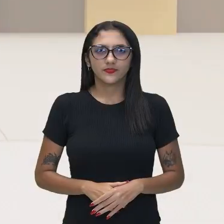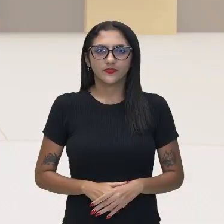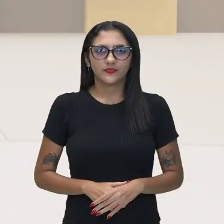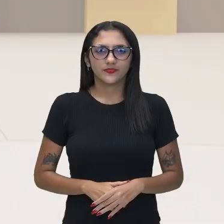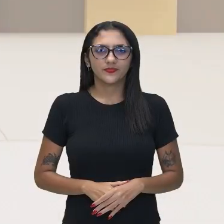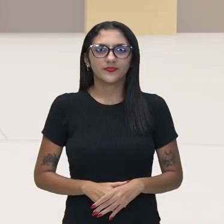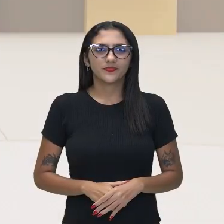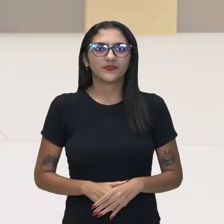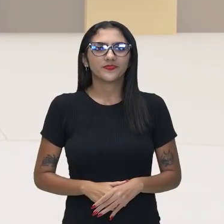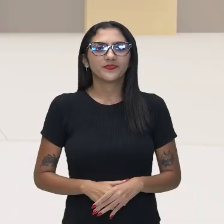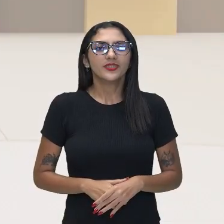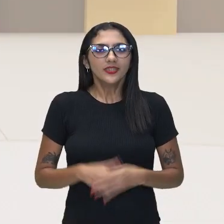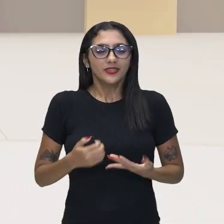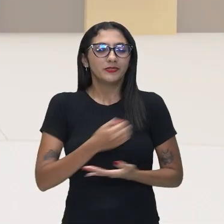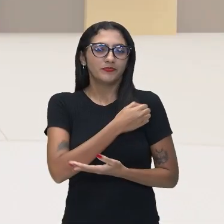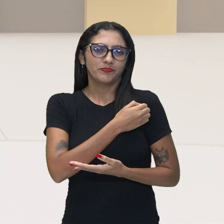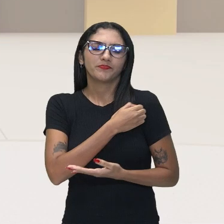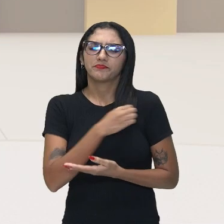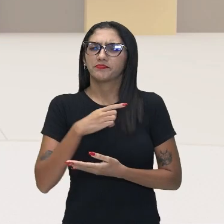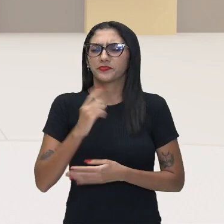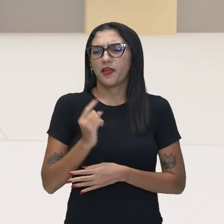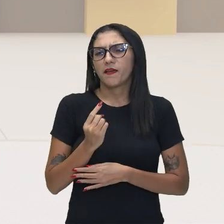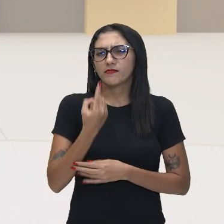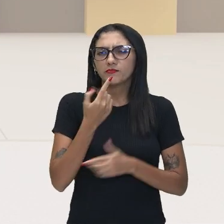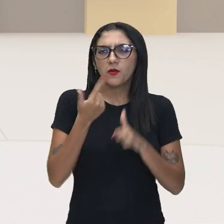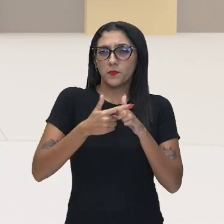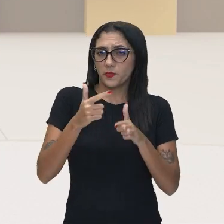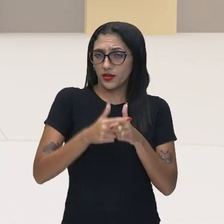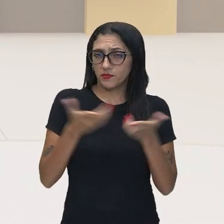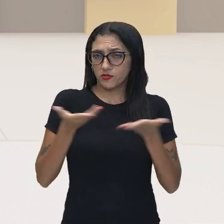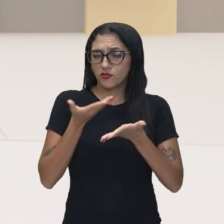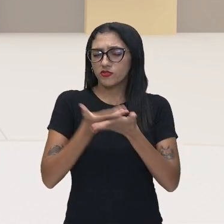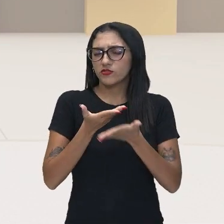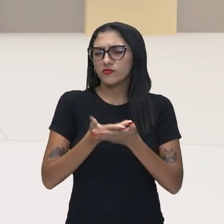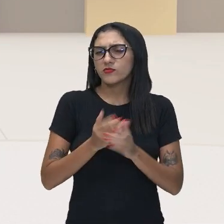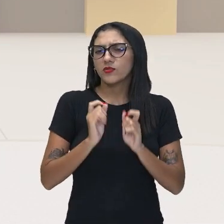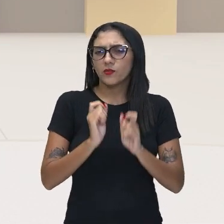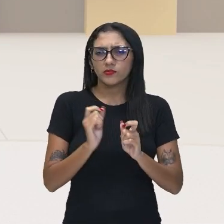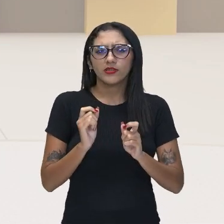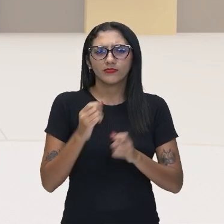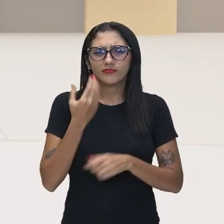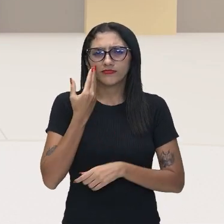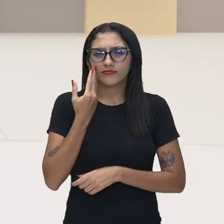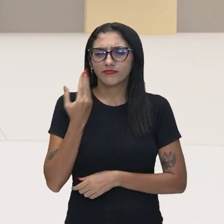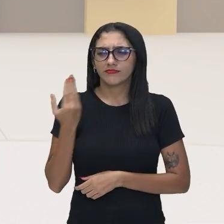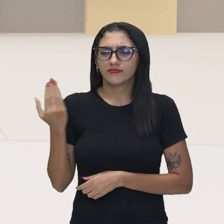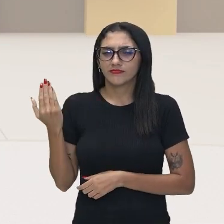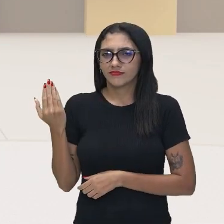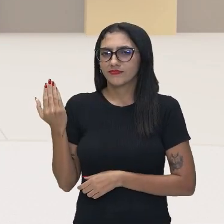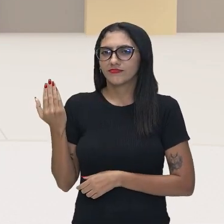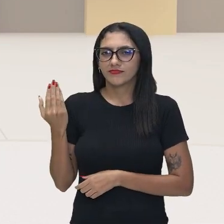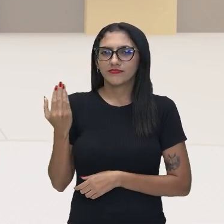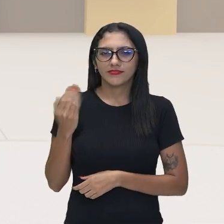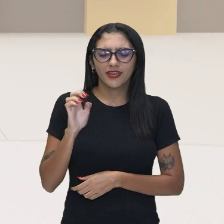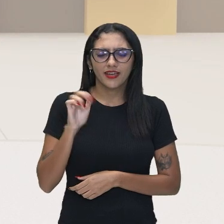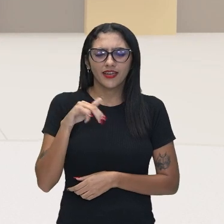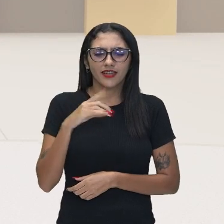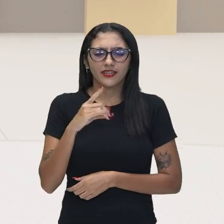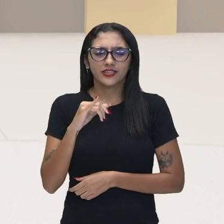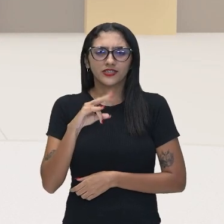E aí, pessoal, um dos problemas que vamos ver aqui na nossa aula é exatamente este aqui, ó,